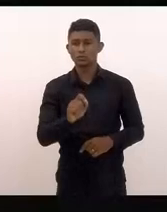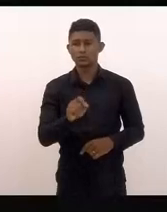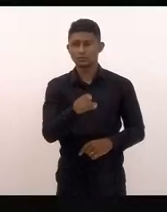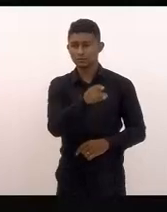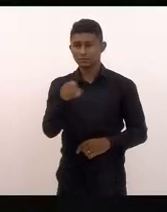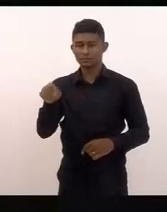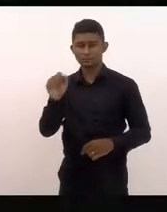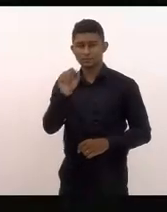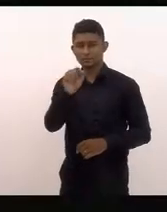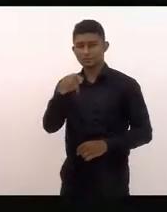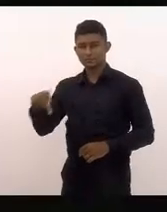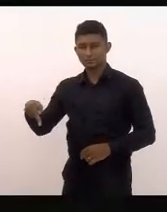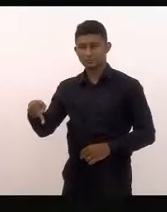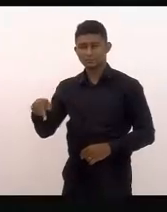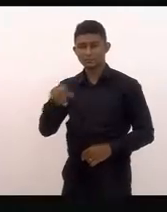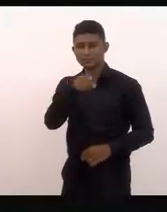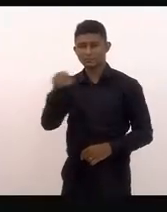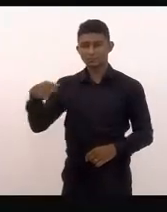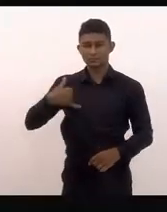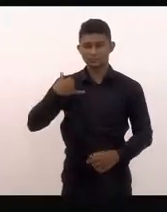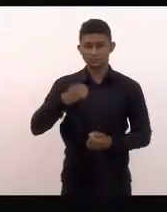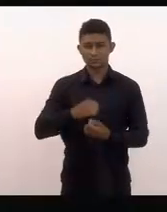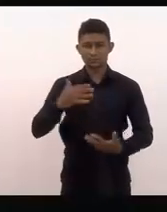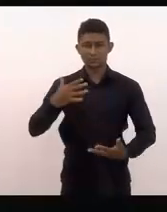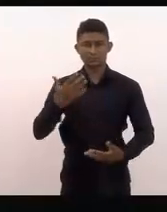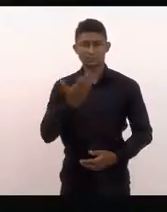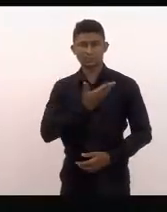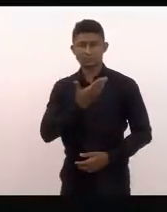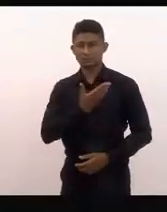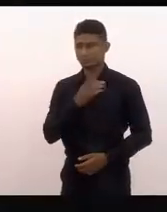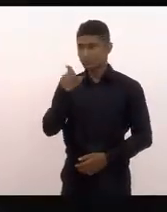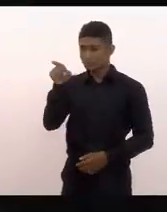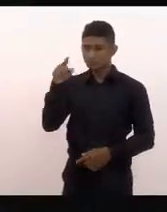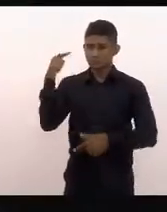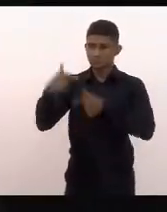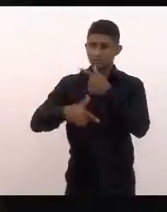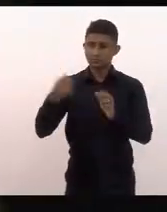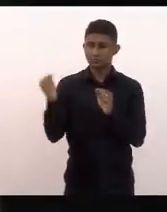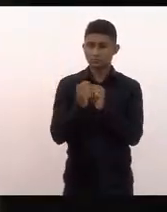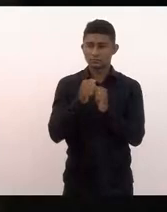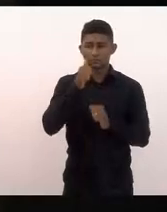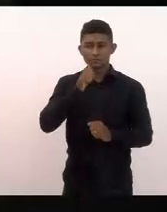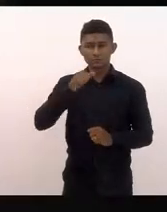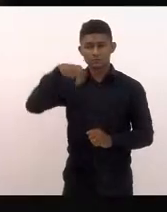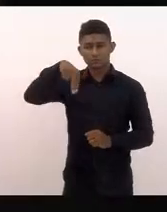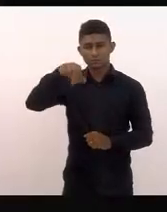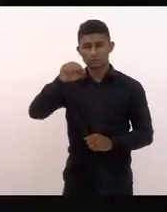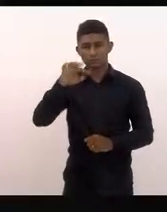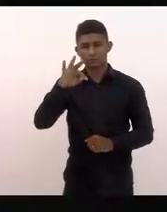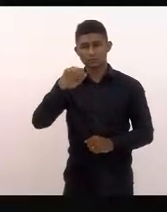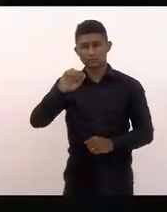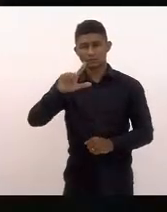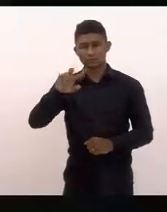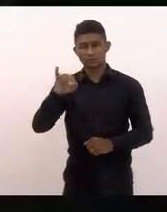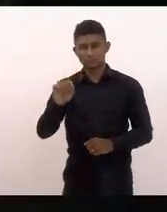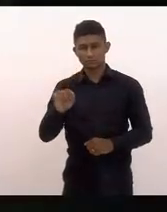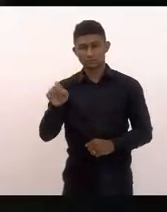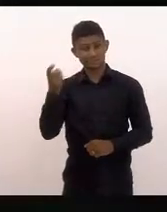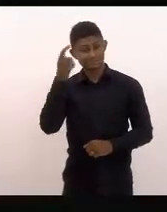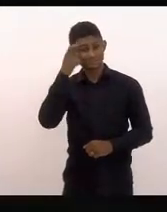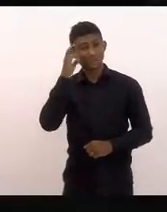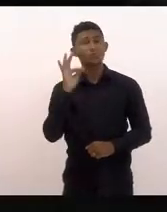dos veteranos. Eu tenho uma amiga aqui que está ali agora, trabalhou comigo, a Natália. O que esperar do futuro,